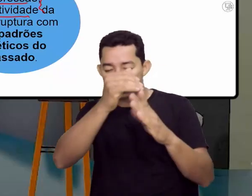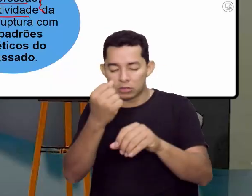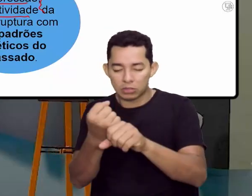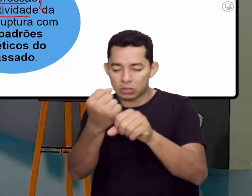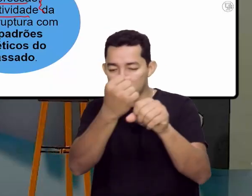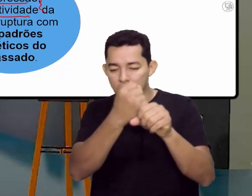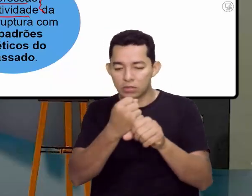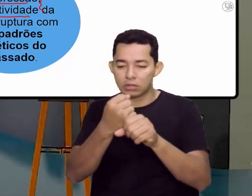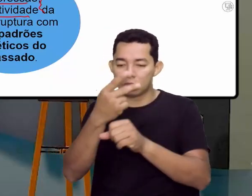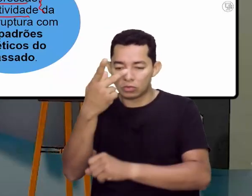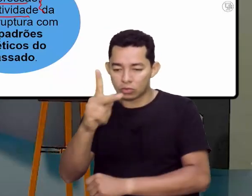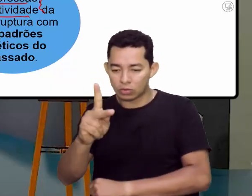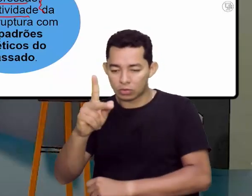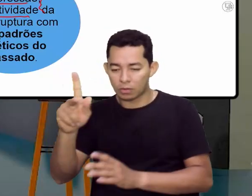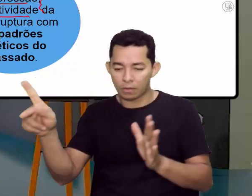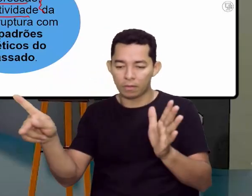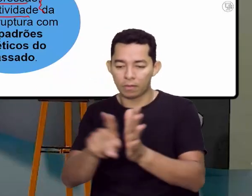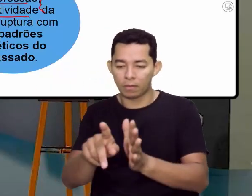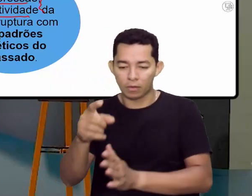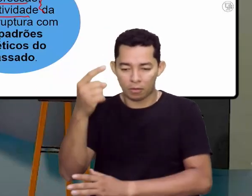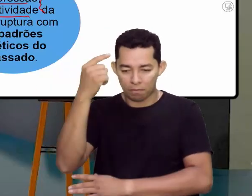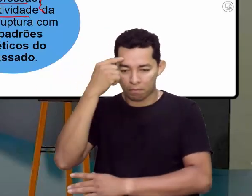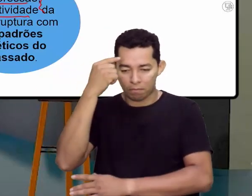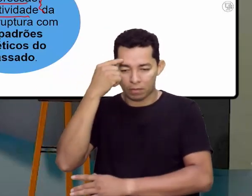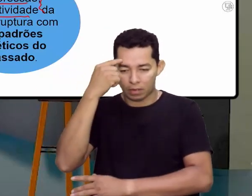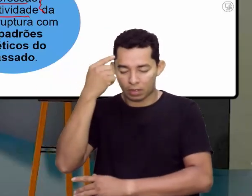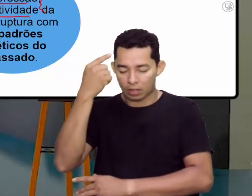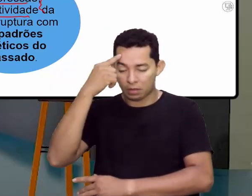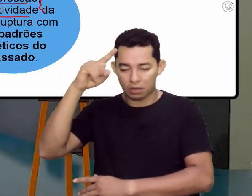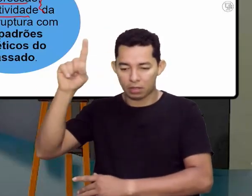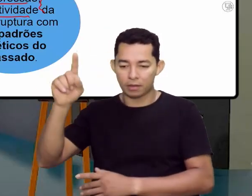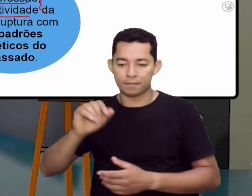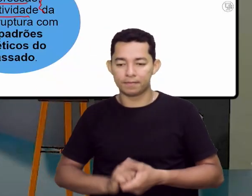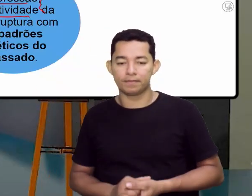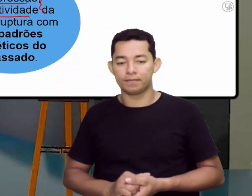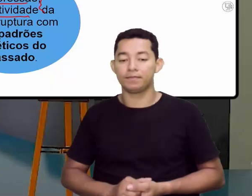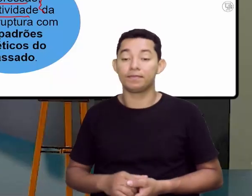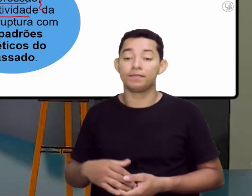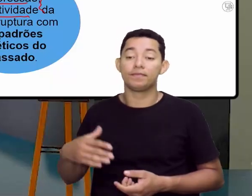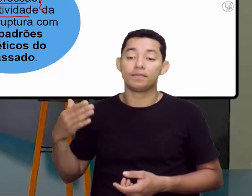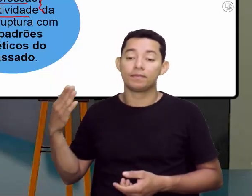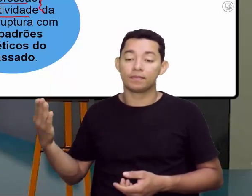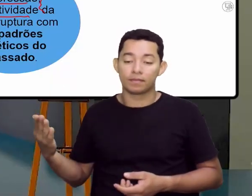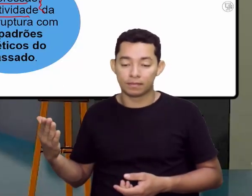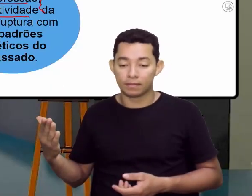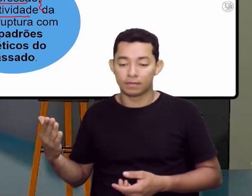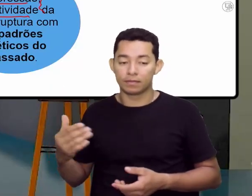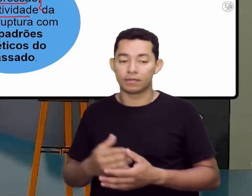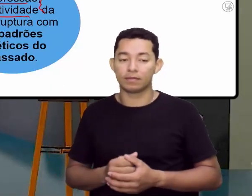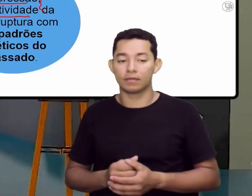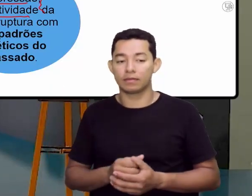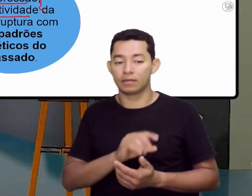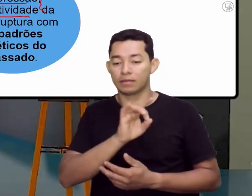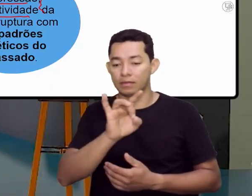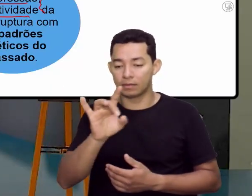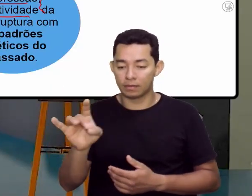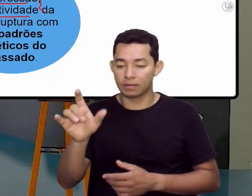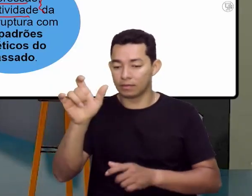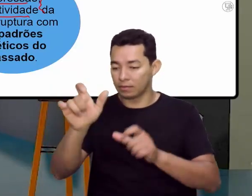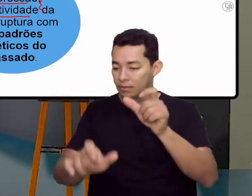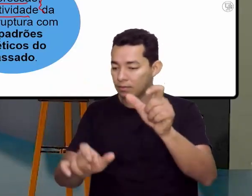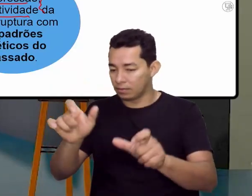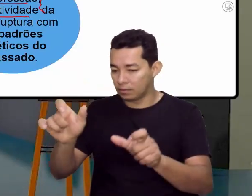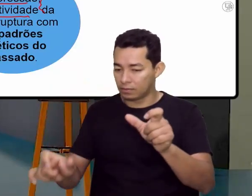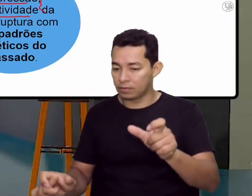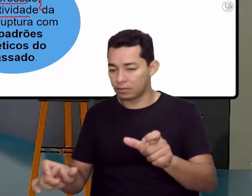está tendo uma intenção com aquela obra, ok? Mas isso aí, cada pessoa é um mundo, cada